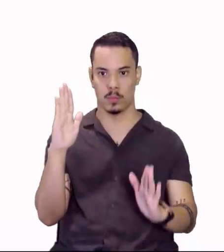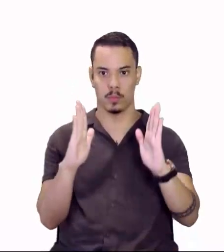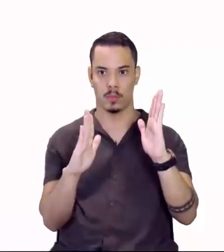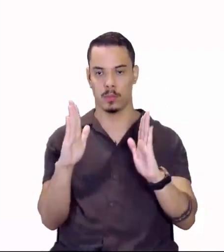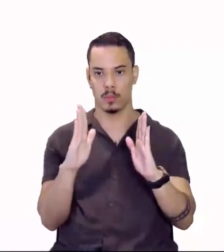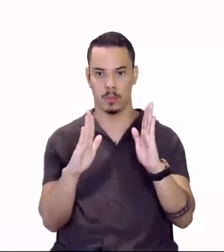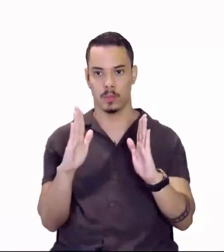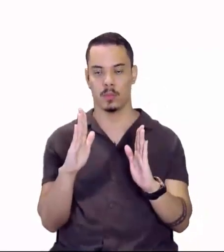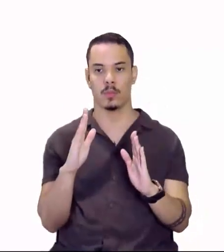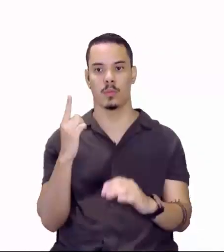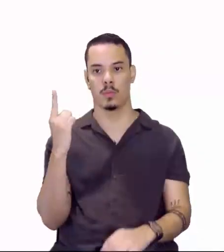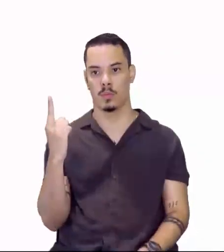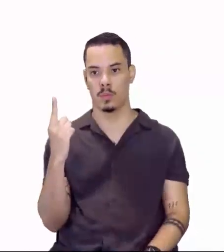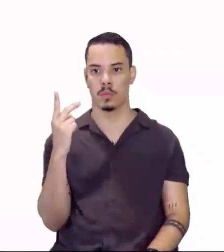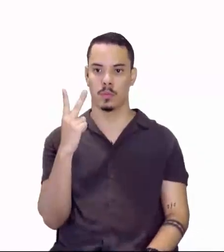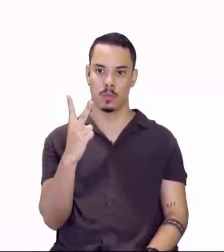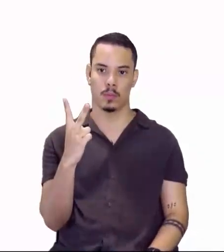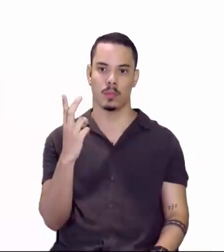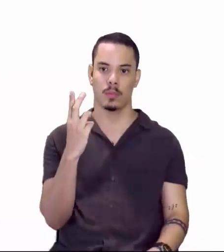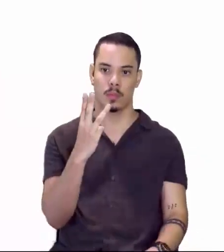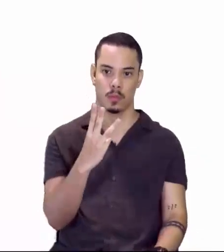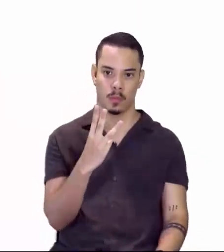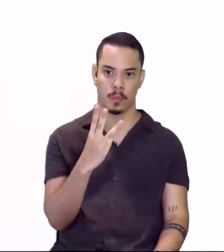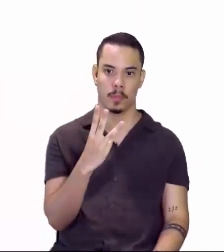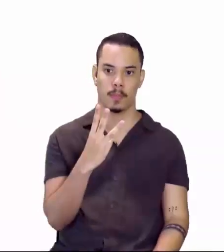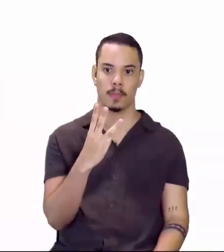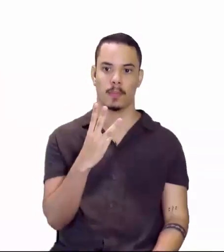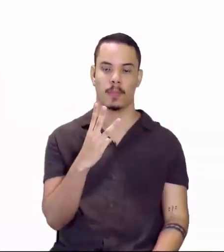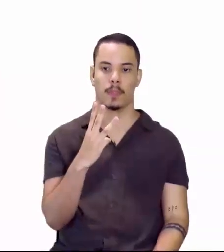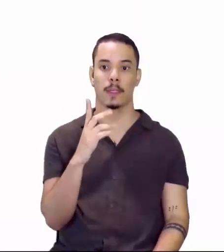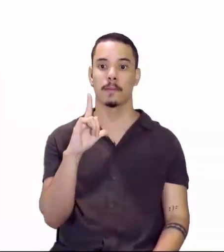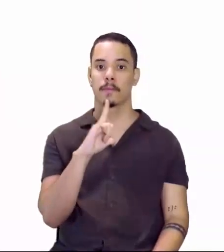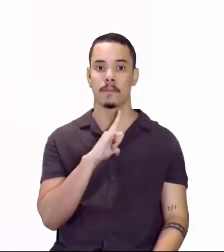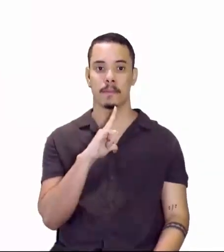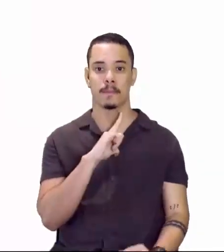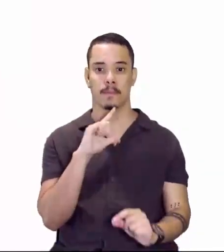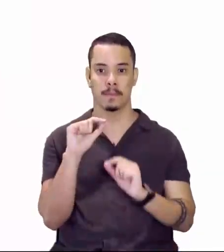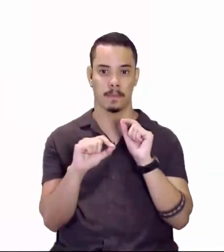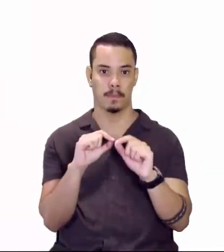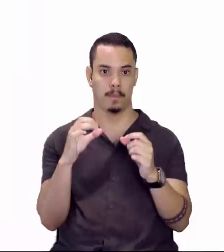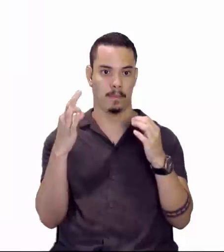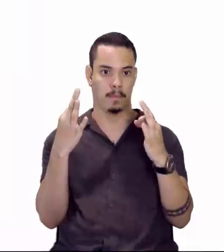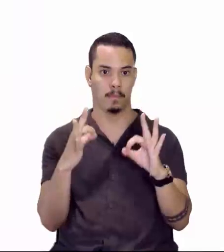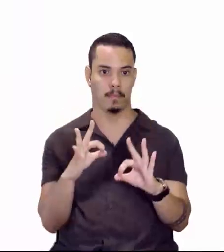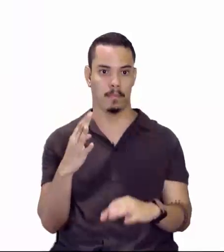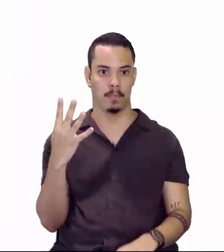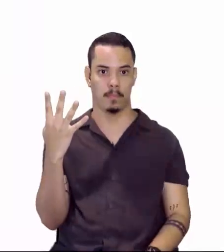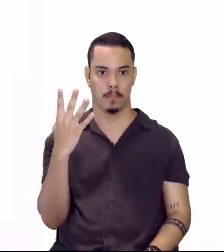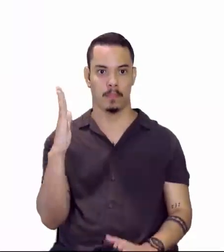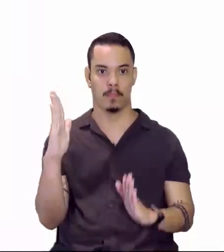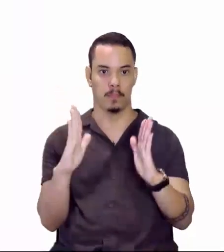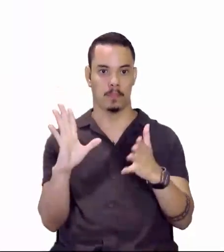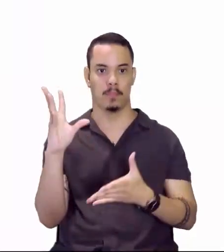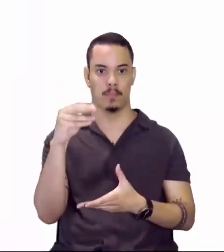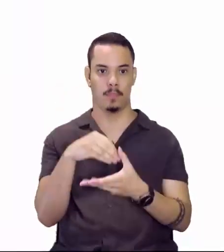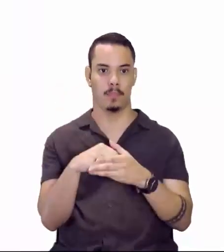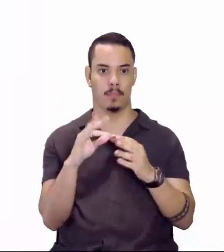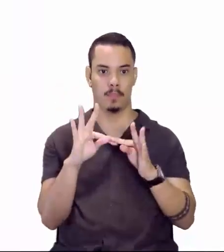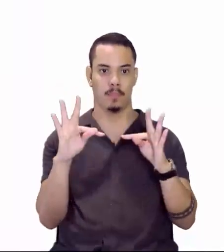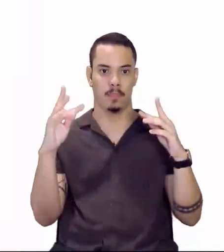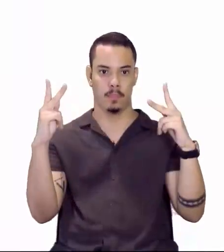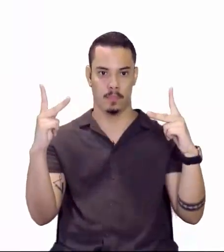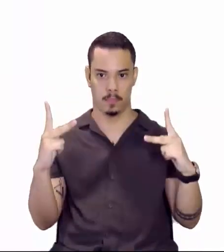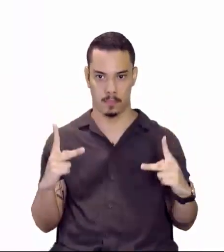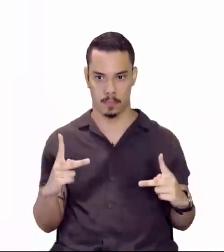1, período 2, período 3, ele está exatamente no 4º período da tabela periódica, com 7